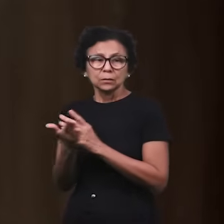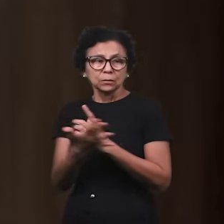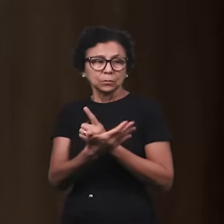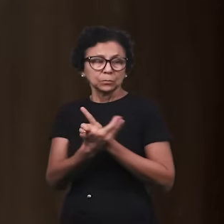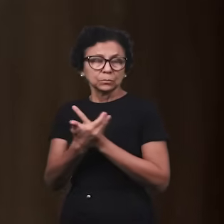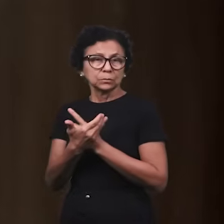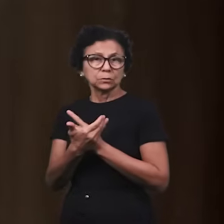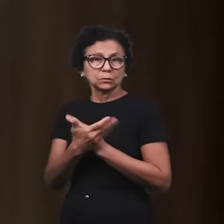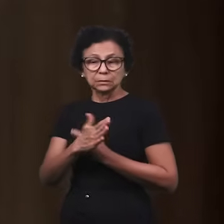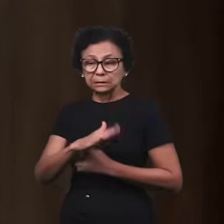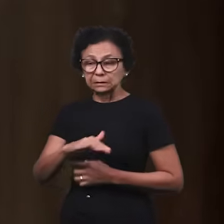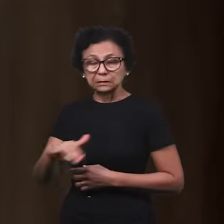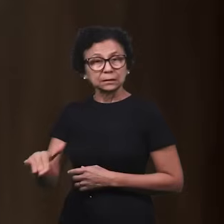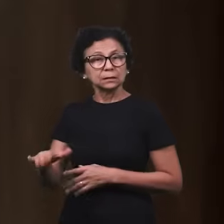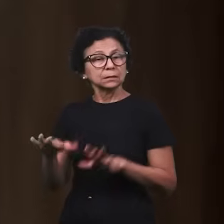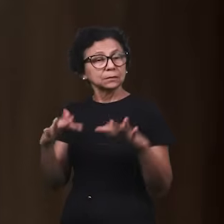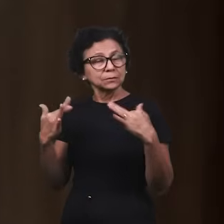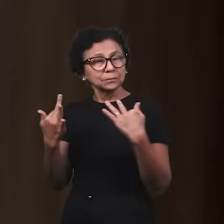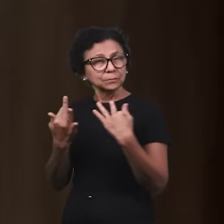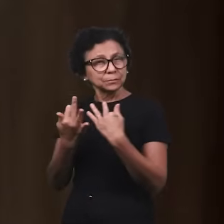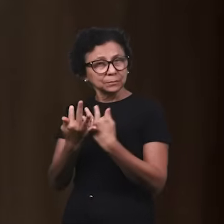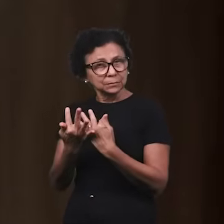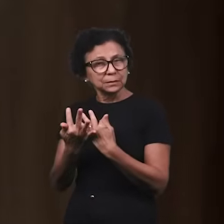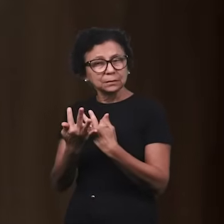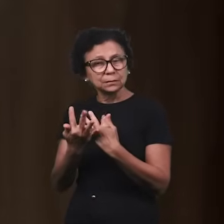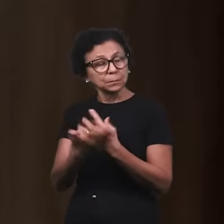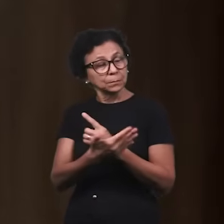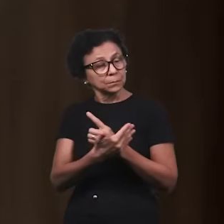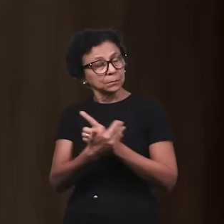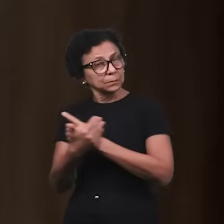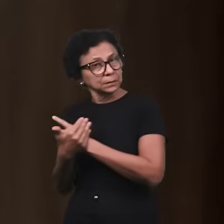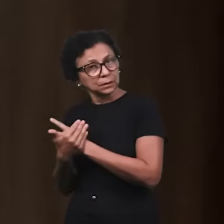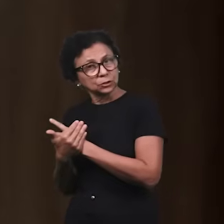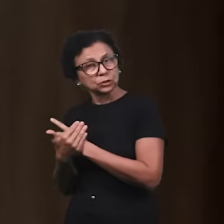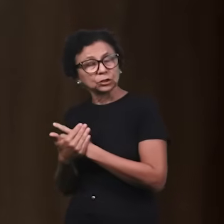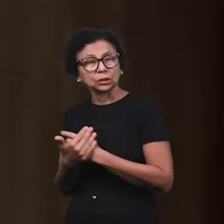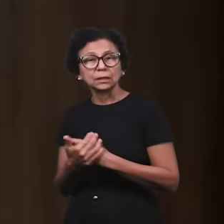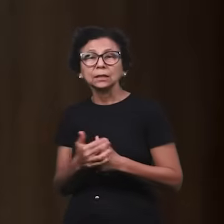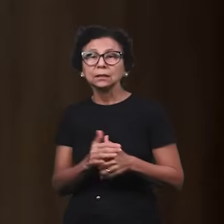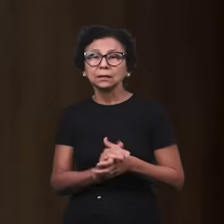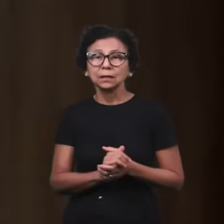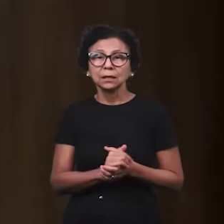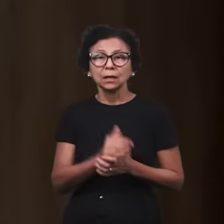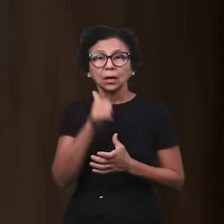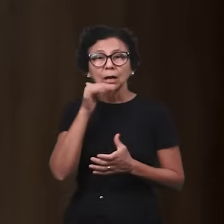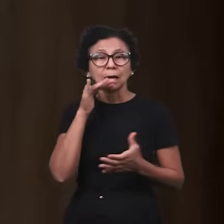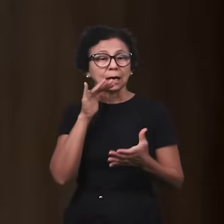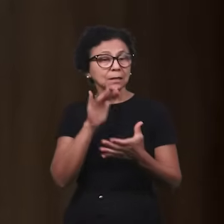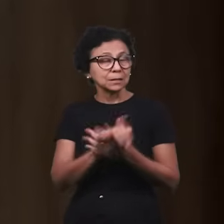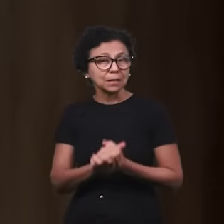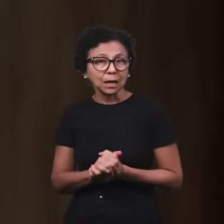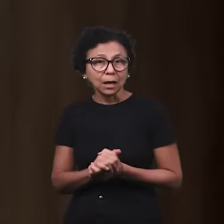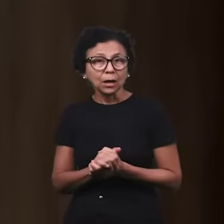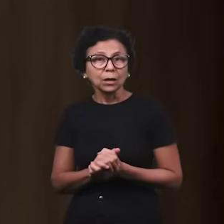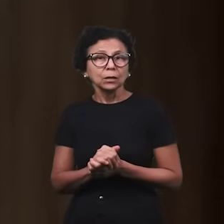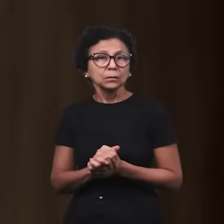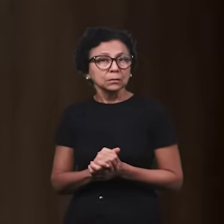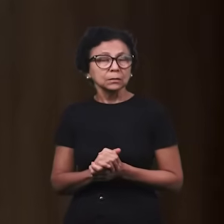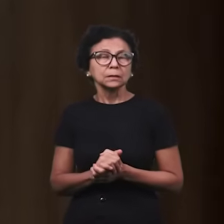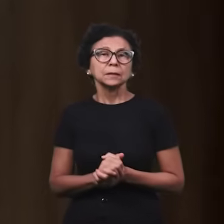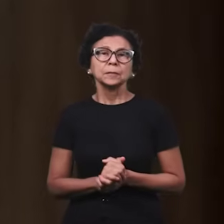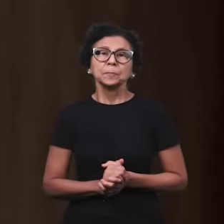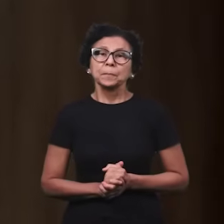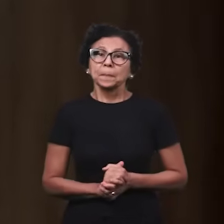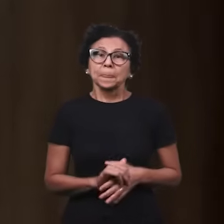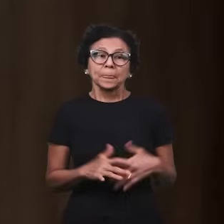para proteger o lar, o ambiente familiar, para proteger os casamentos. Mas nós vemos hoje no mundo onde